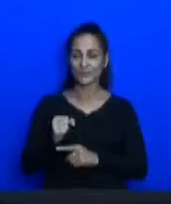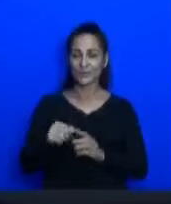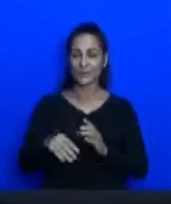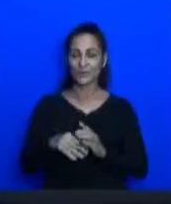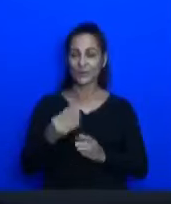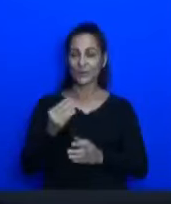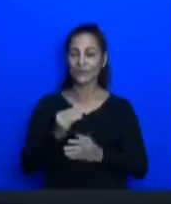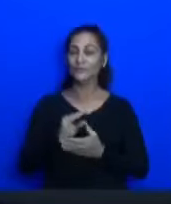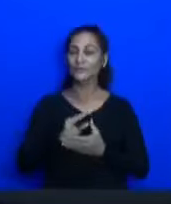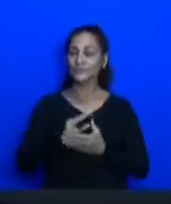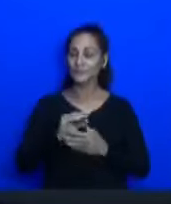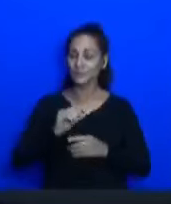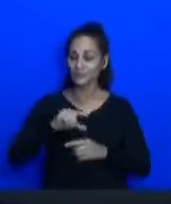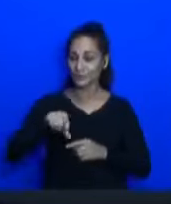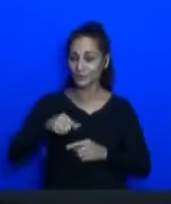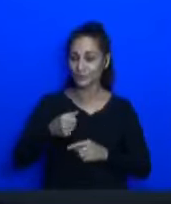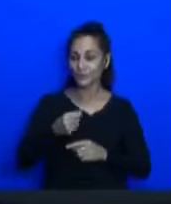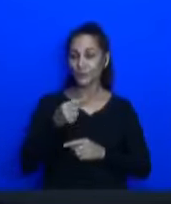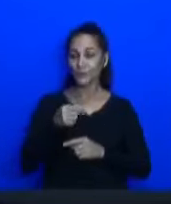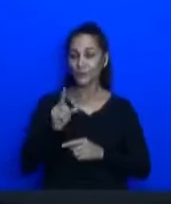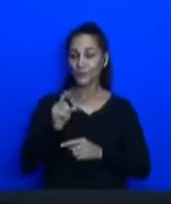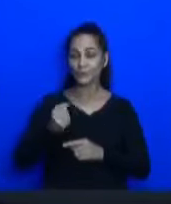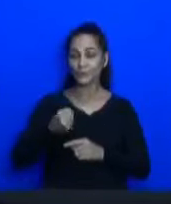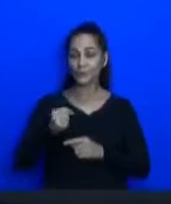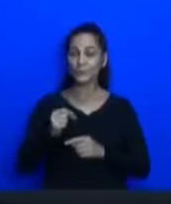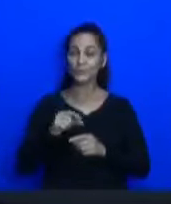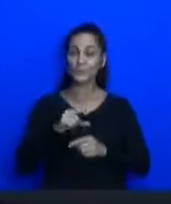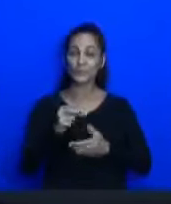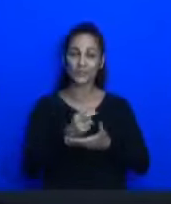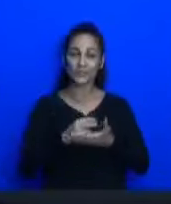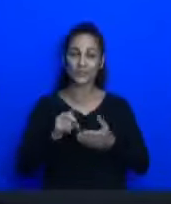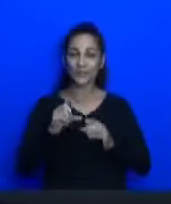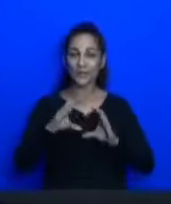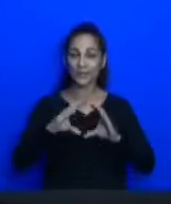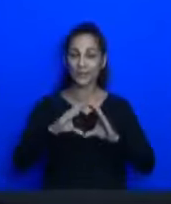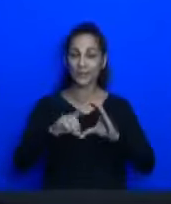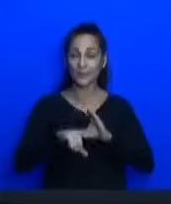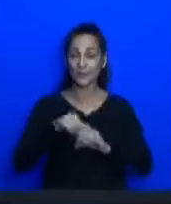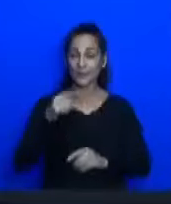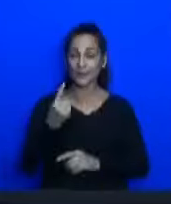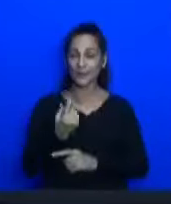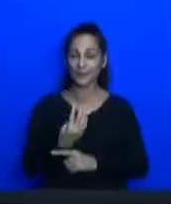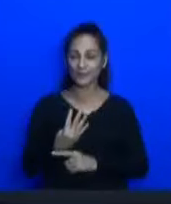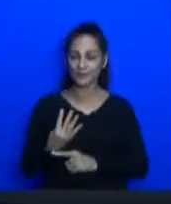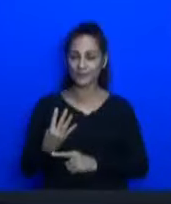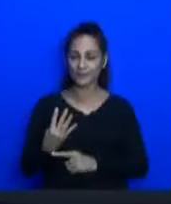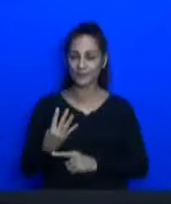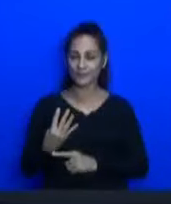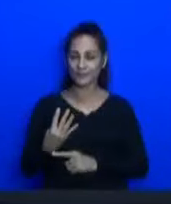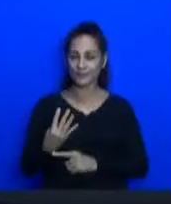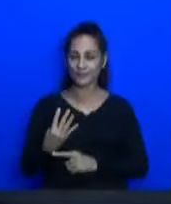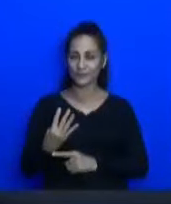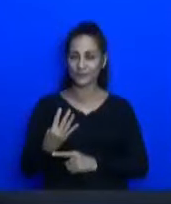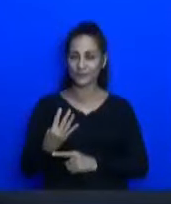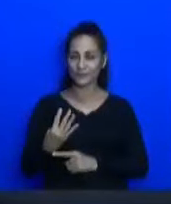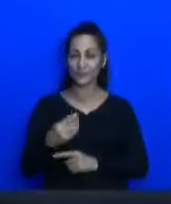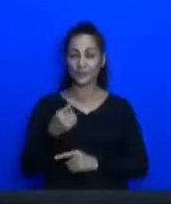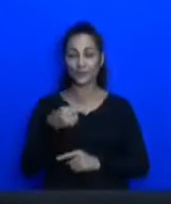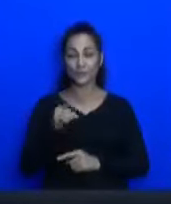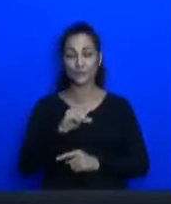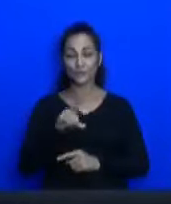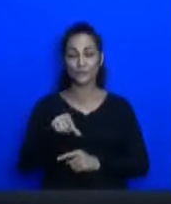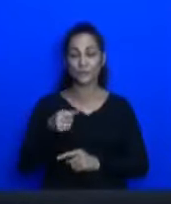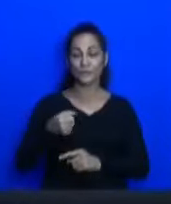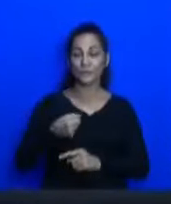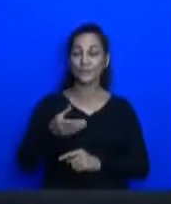quarta dezena. Vamos ao sorteio da quinta e última dezena. Globo girando sorteou a bola de número 14. No número 14 foi a última